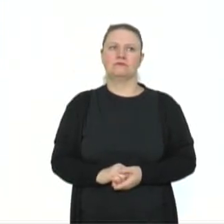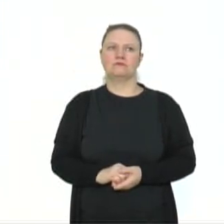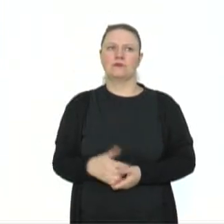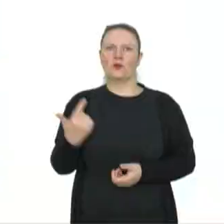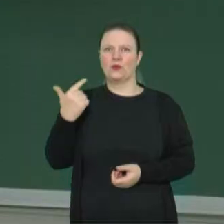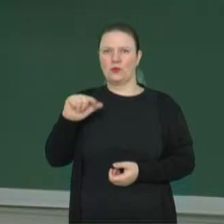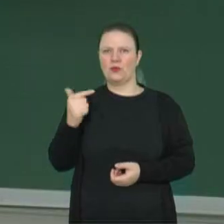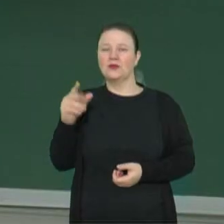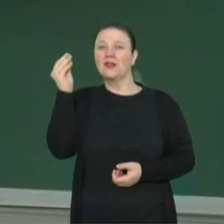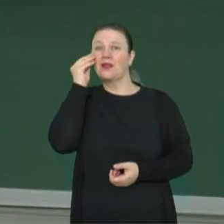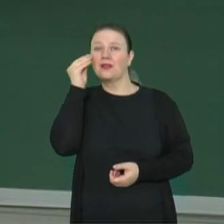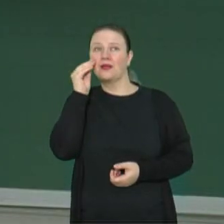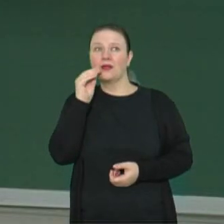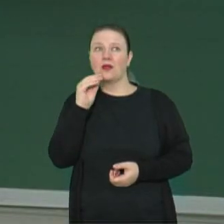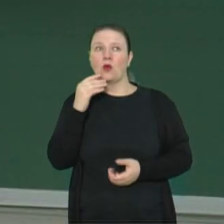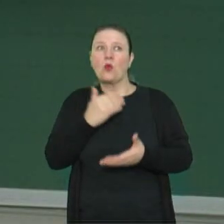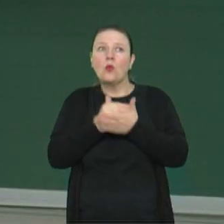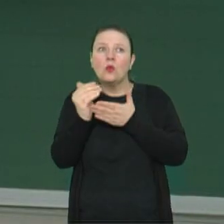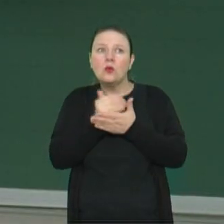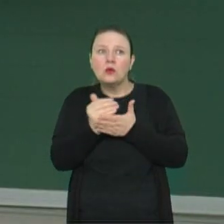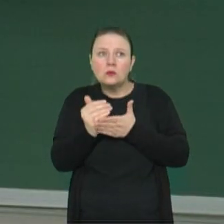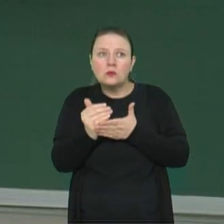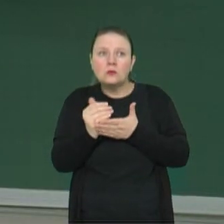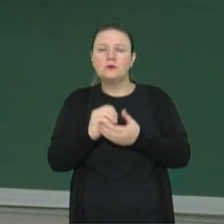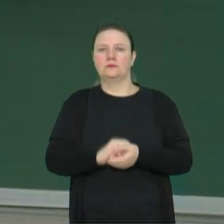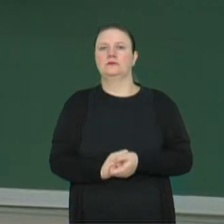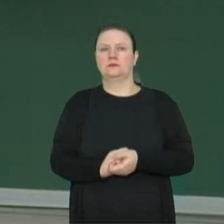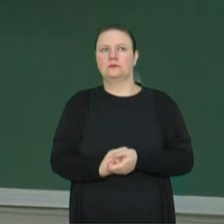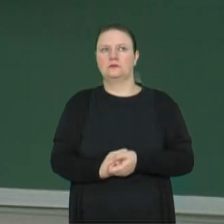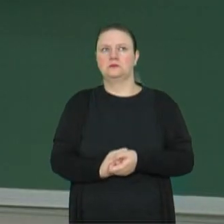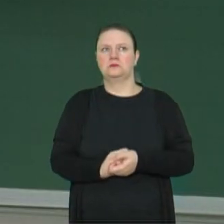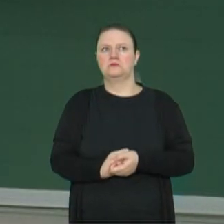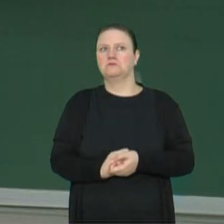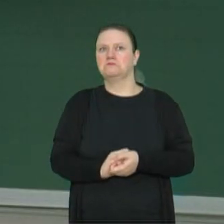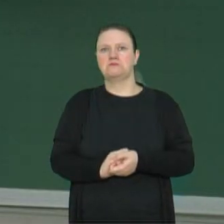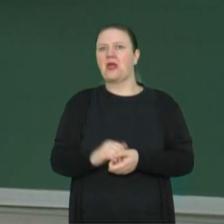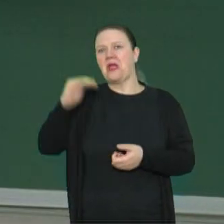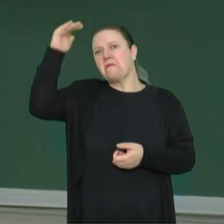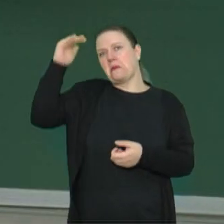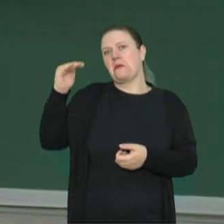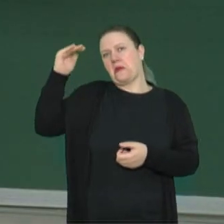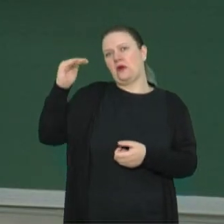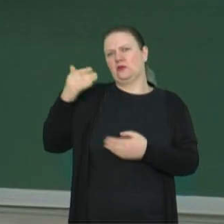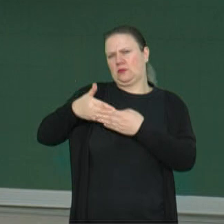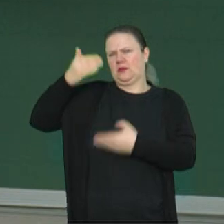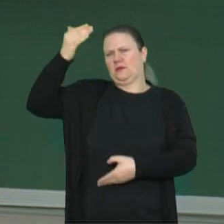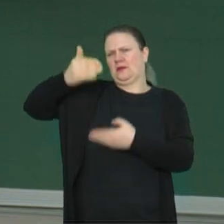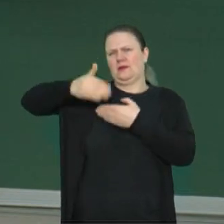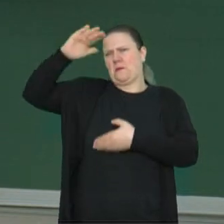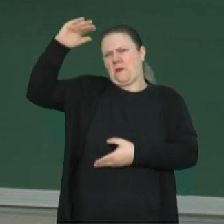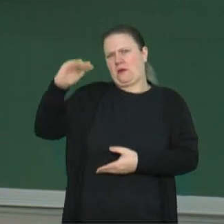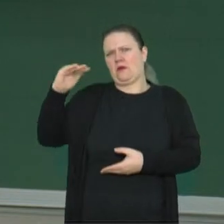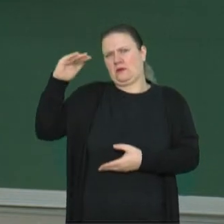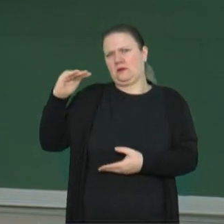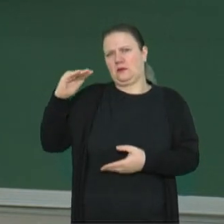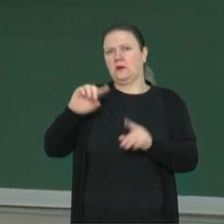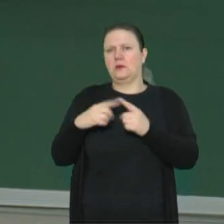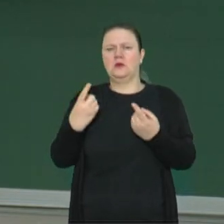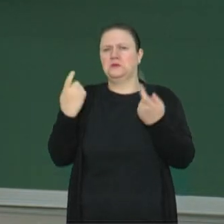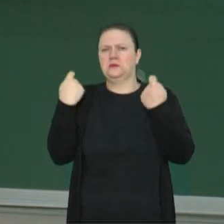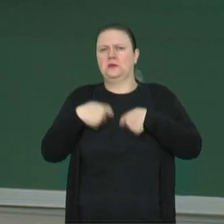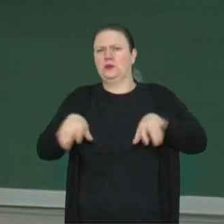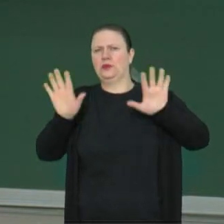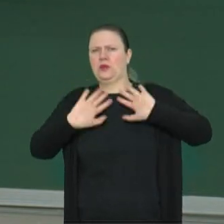atleta aqui, né? Então está começando a fazer a atividade, pode ver que não é uma parede alta, né? Uma parede baixa, então por isso que não há necessidade